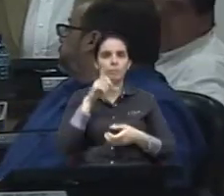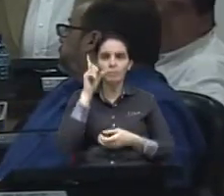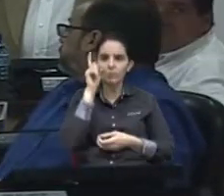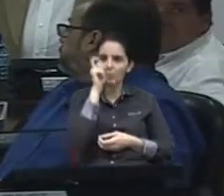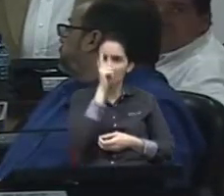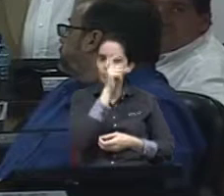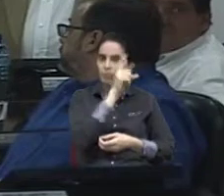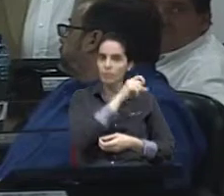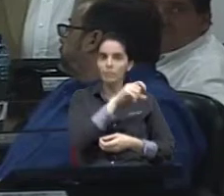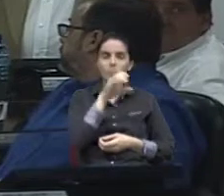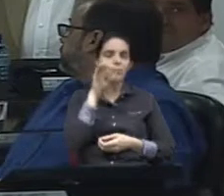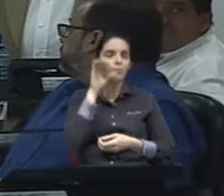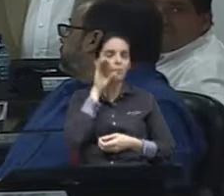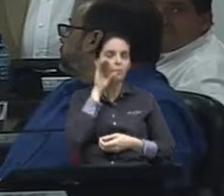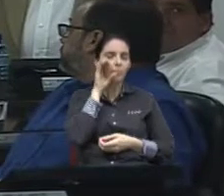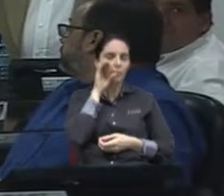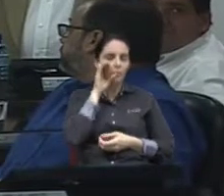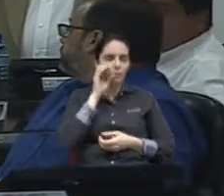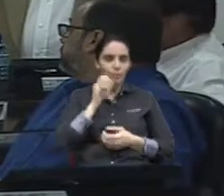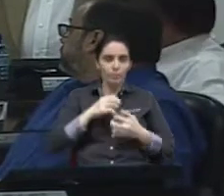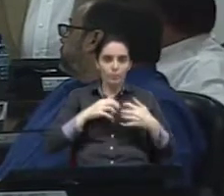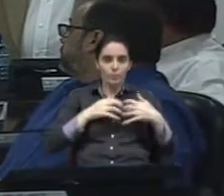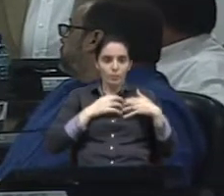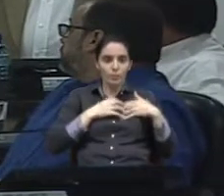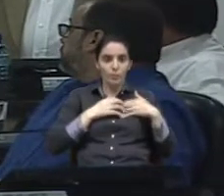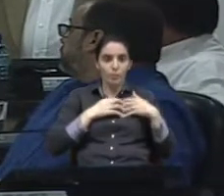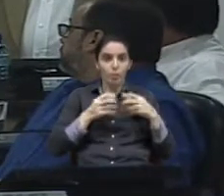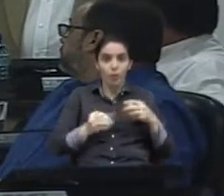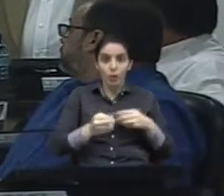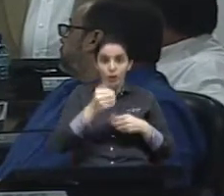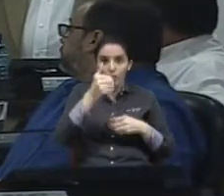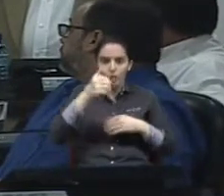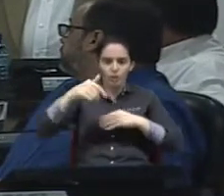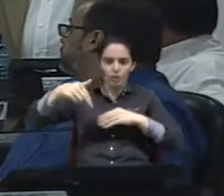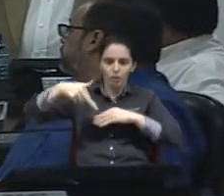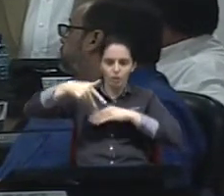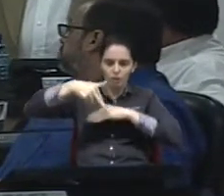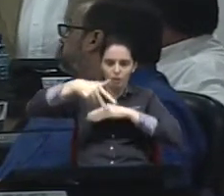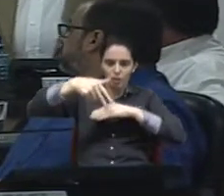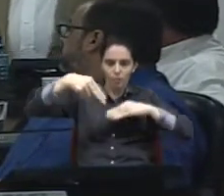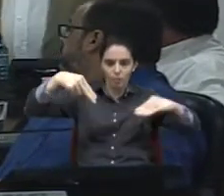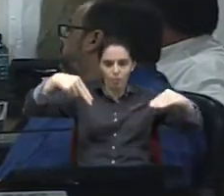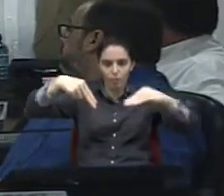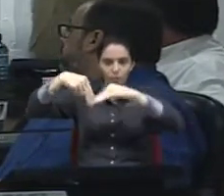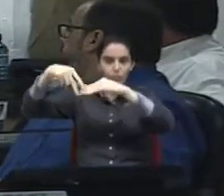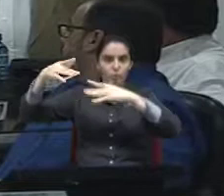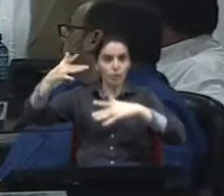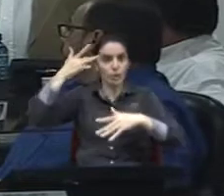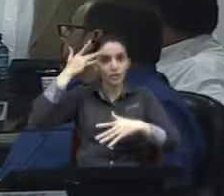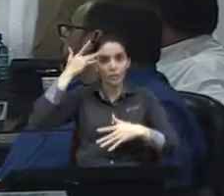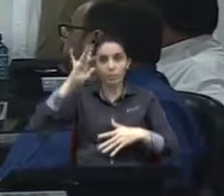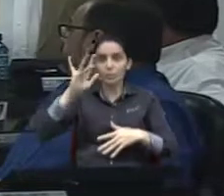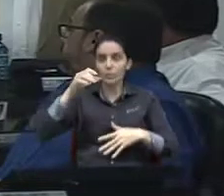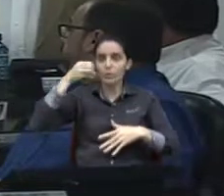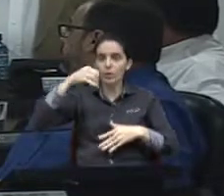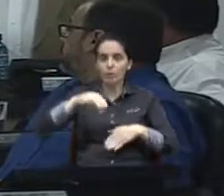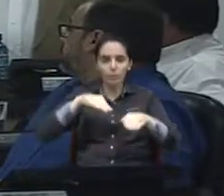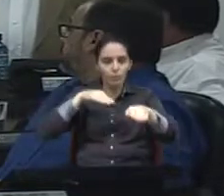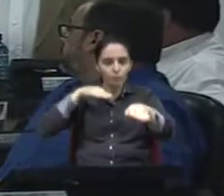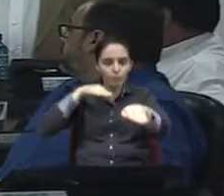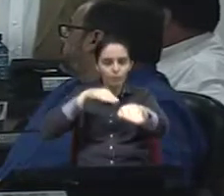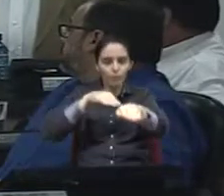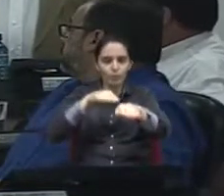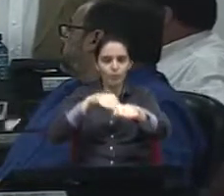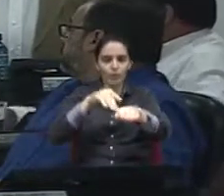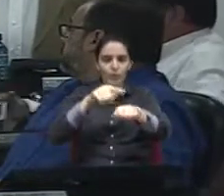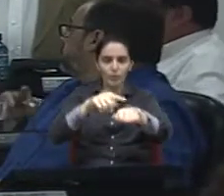fiquei tão desesperada que por pouco não atropelei uma pessoa, porque você não sabe se você vai ou se você fica, se você fica alguém vem atrás e bate, a pessoa vai,